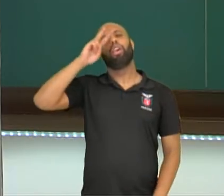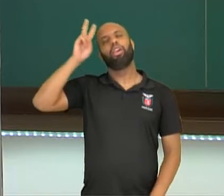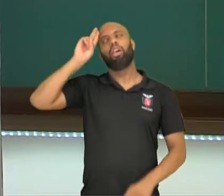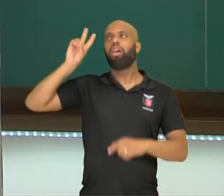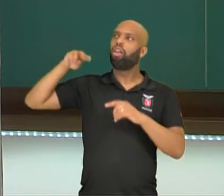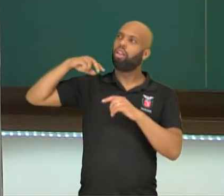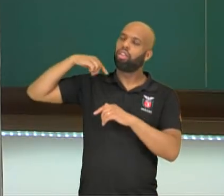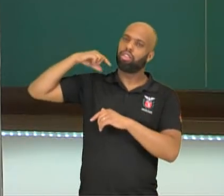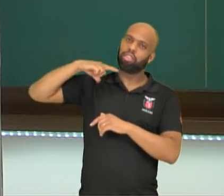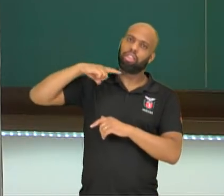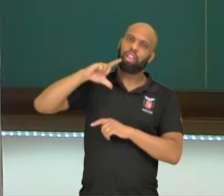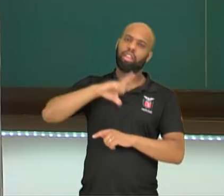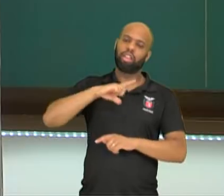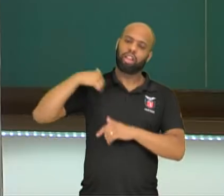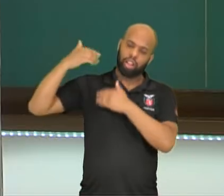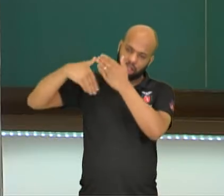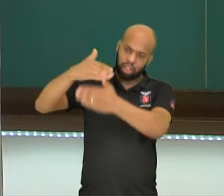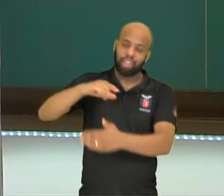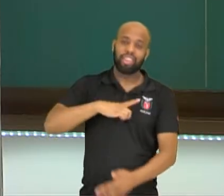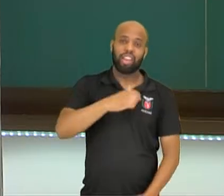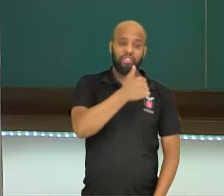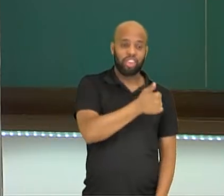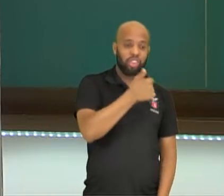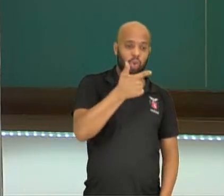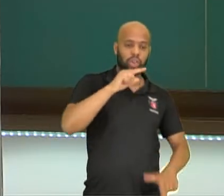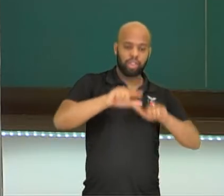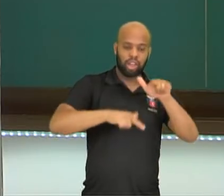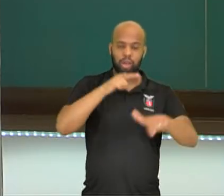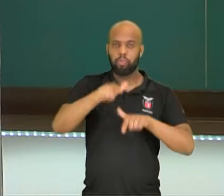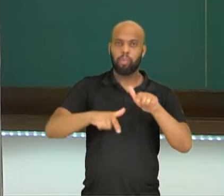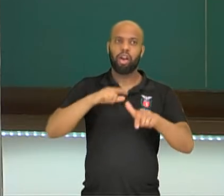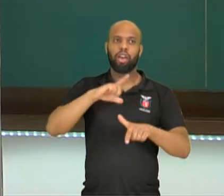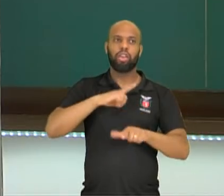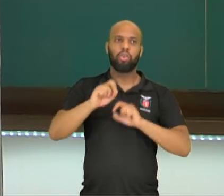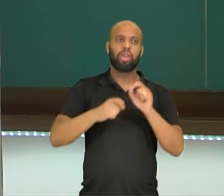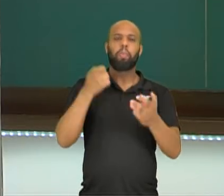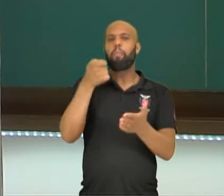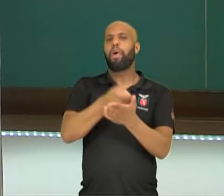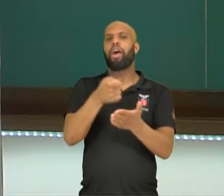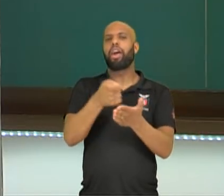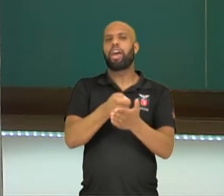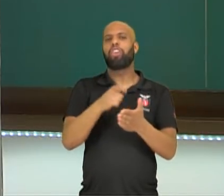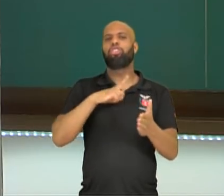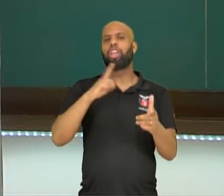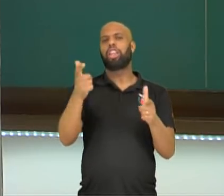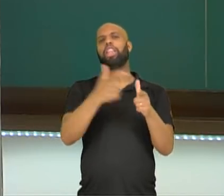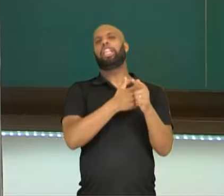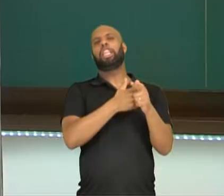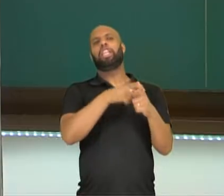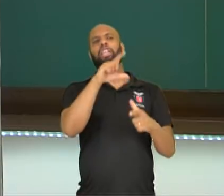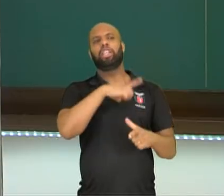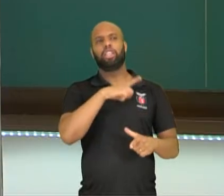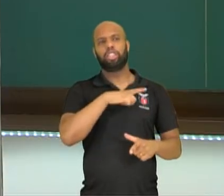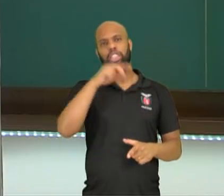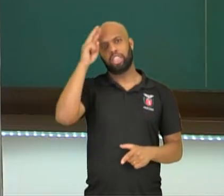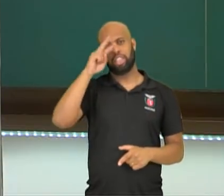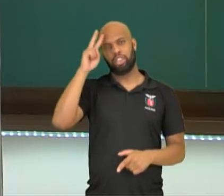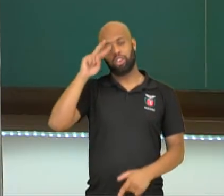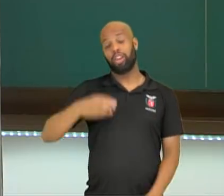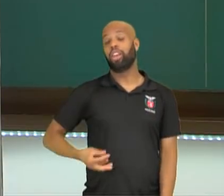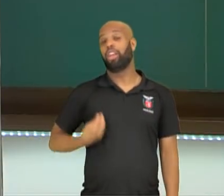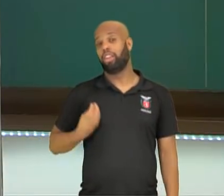lá, que ele teve 12 trabalhos para pagar uma dificuldade, uma dívida que ele tinha lá com a história da